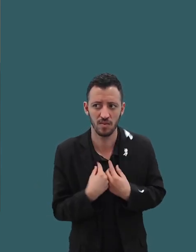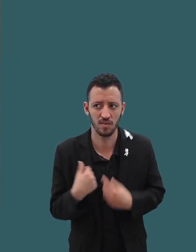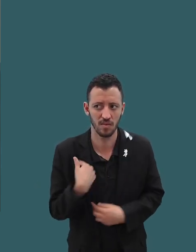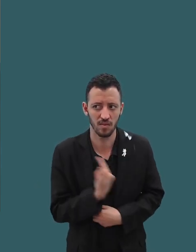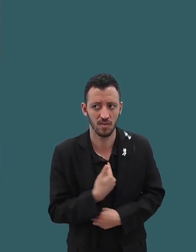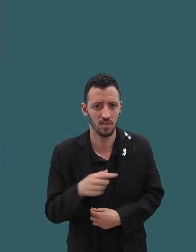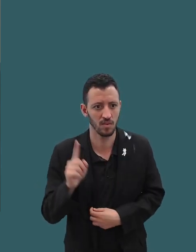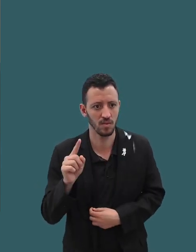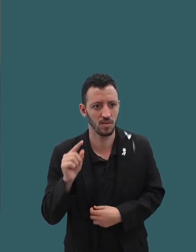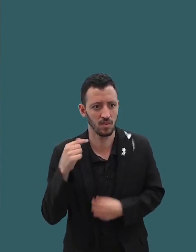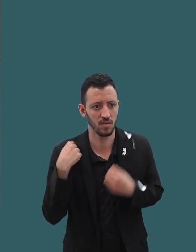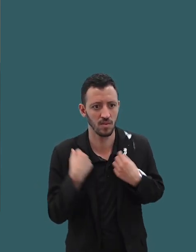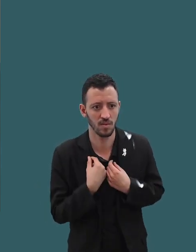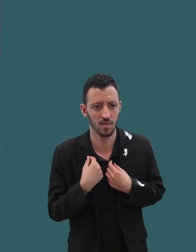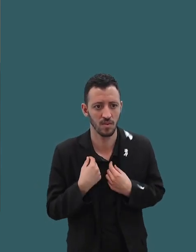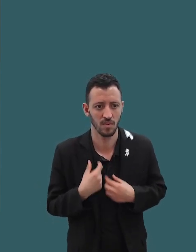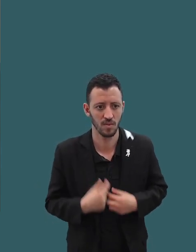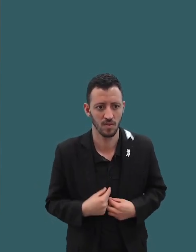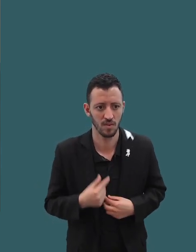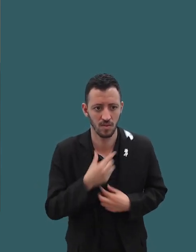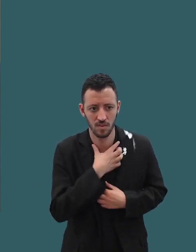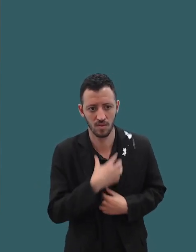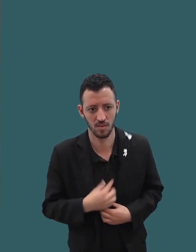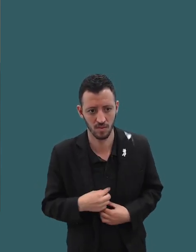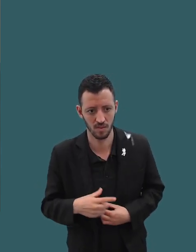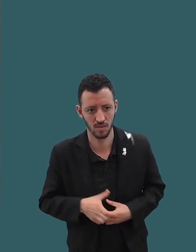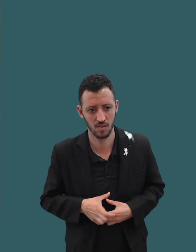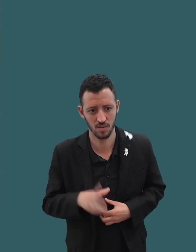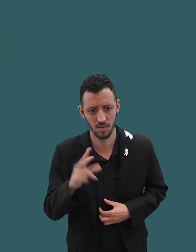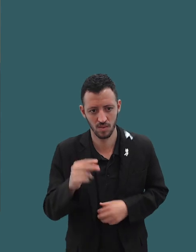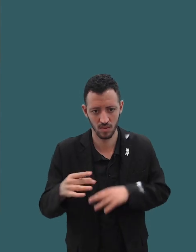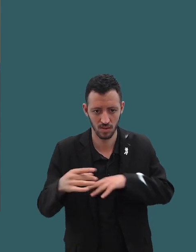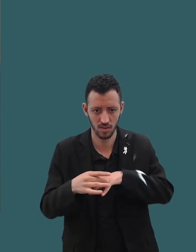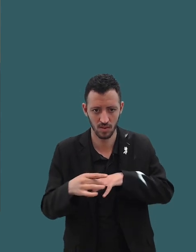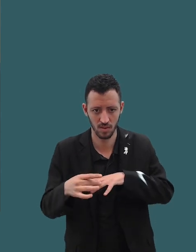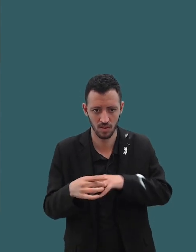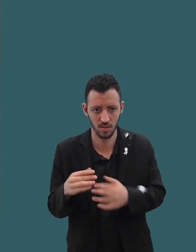pingente redondo, um crachá azul e anéis na mão direita.